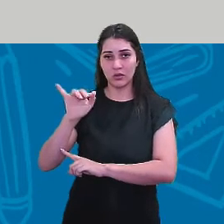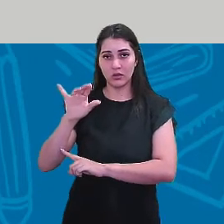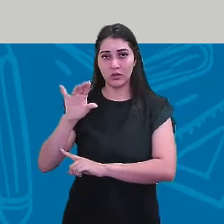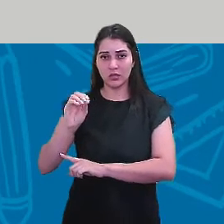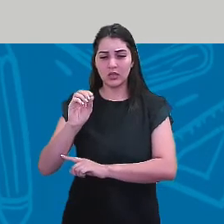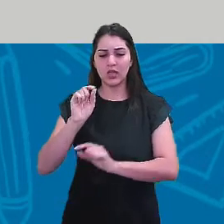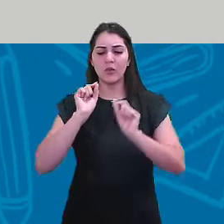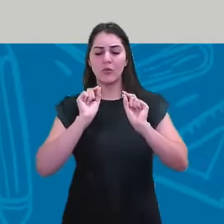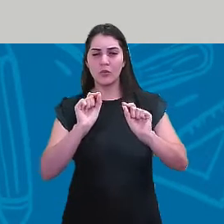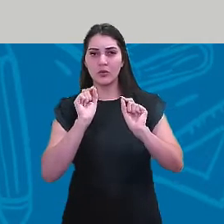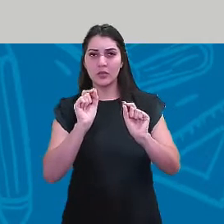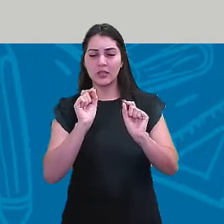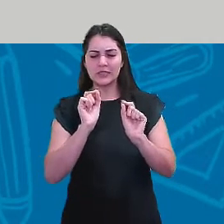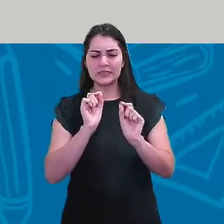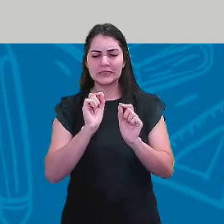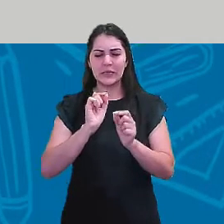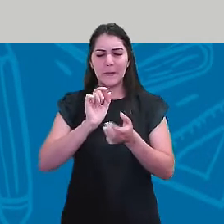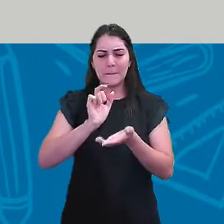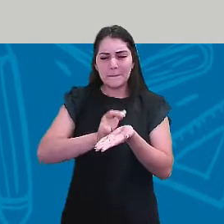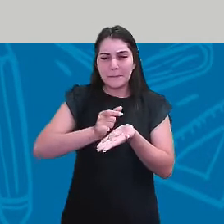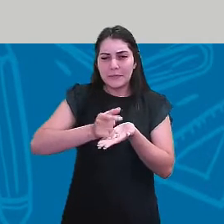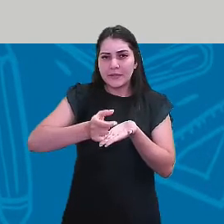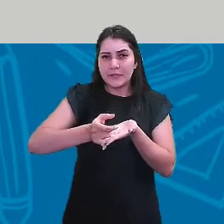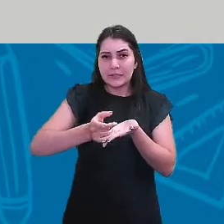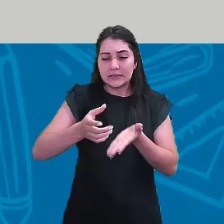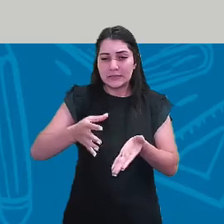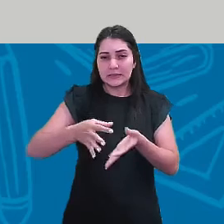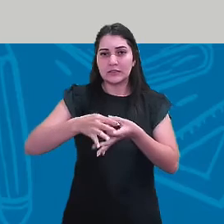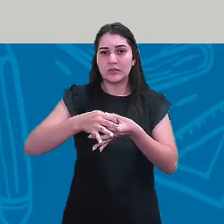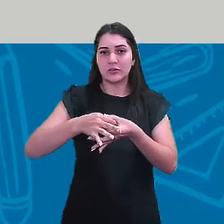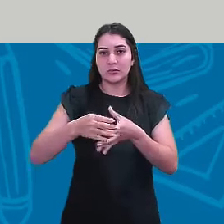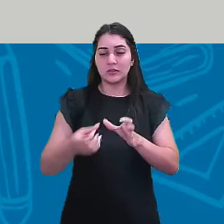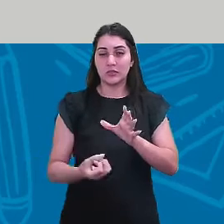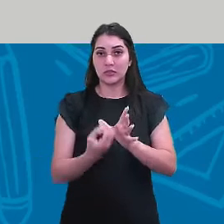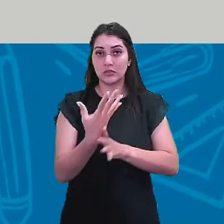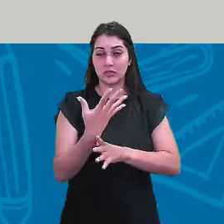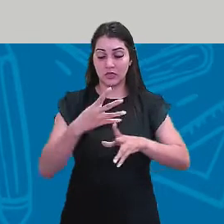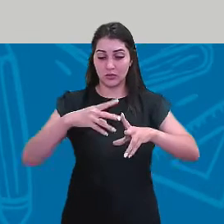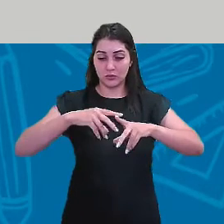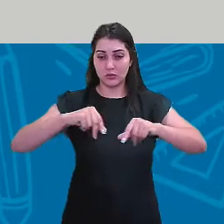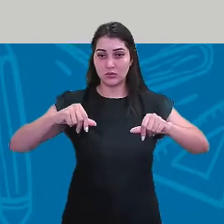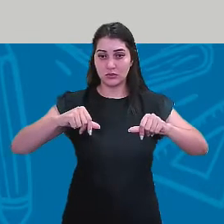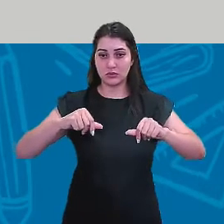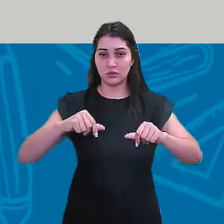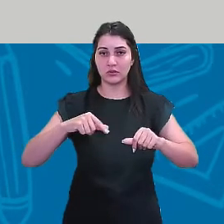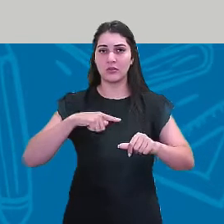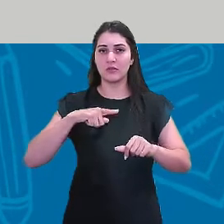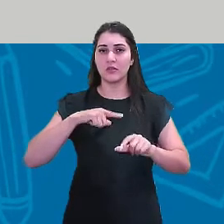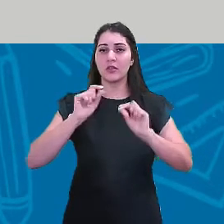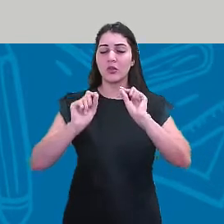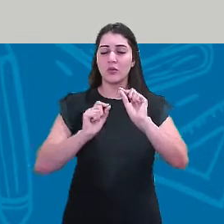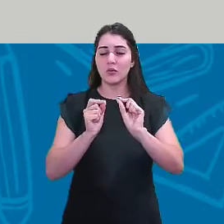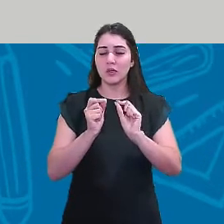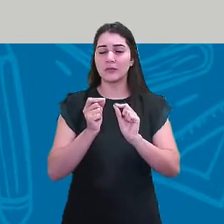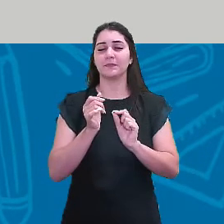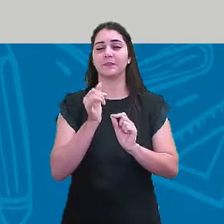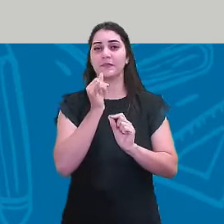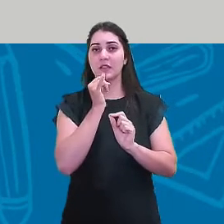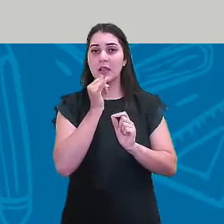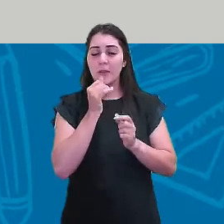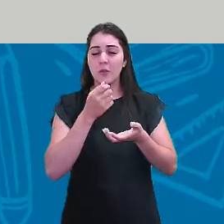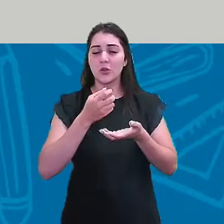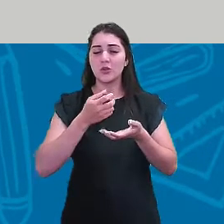partículazinhas que se unem e dá a origem ao solo, tá certo? Que vem de decomposição de animais e